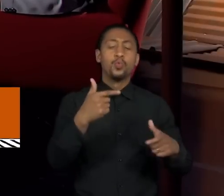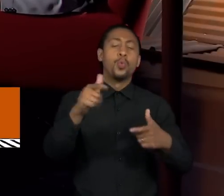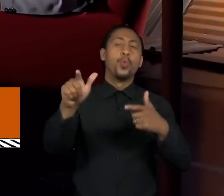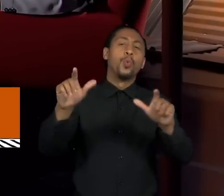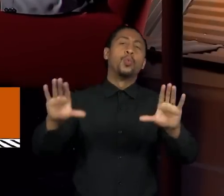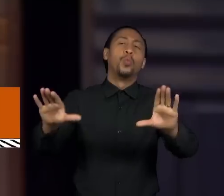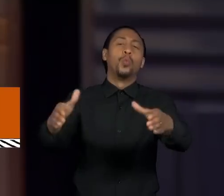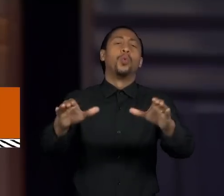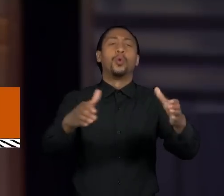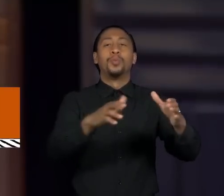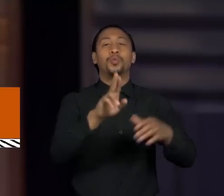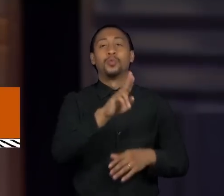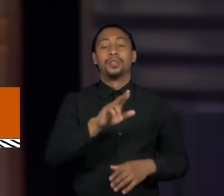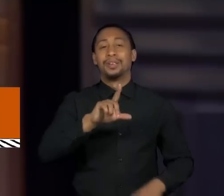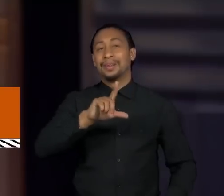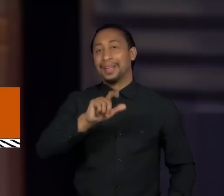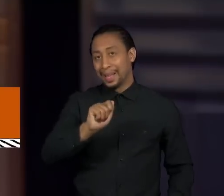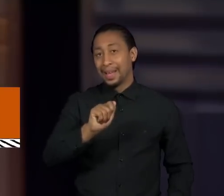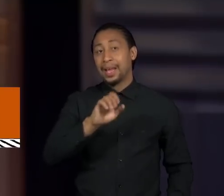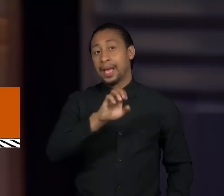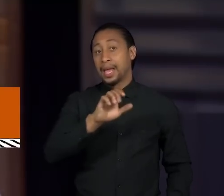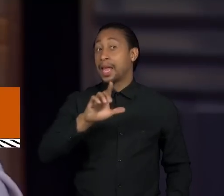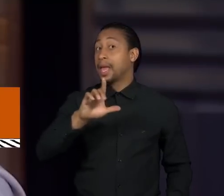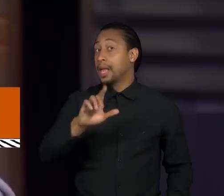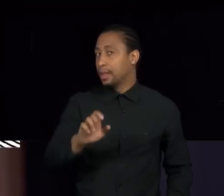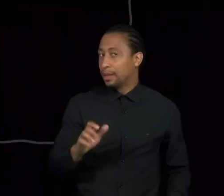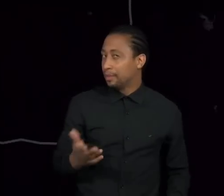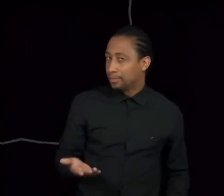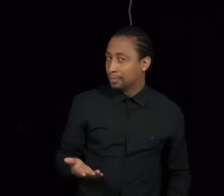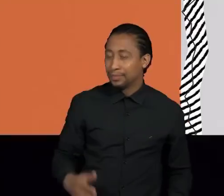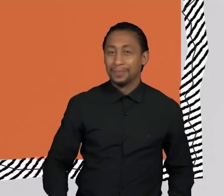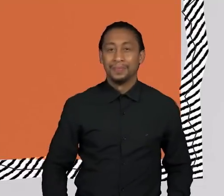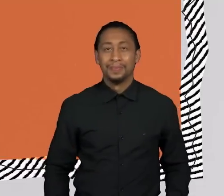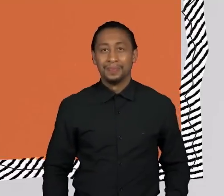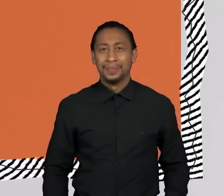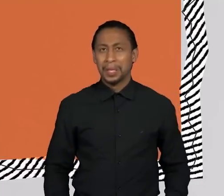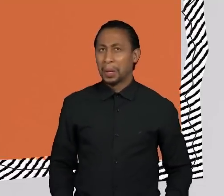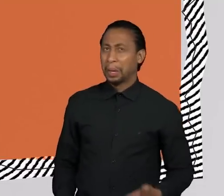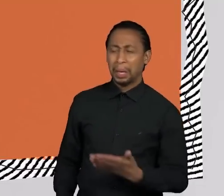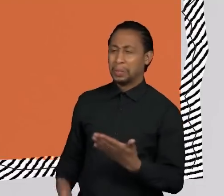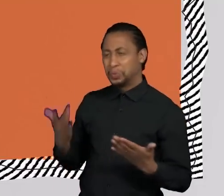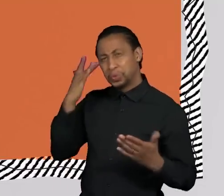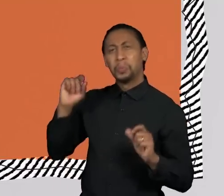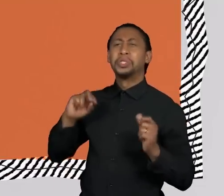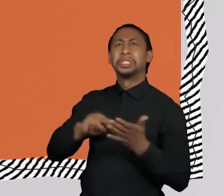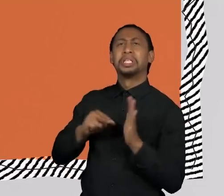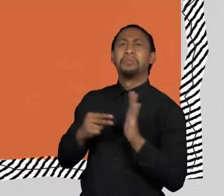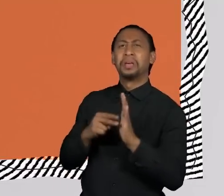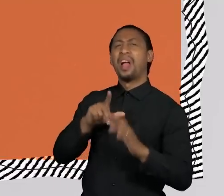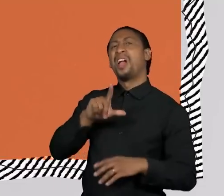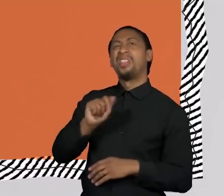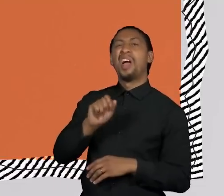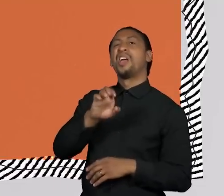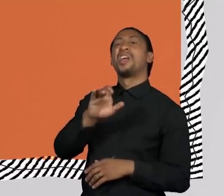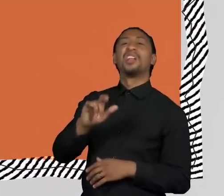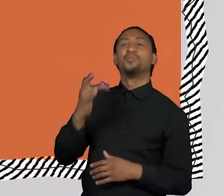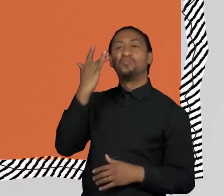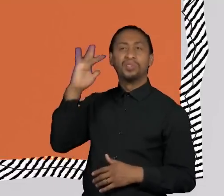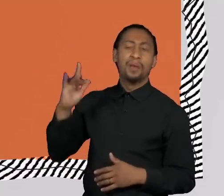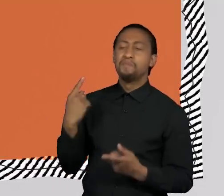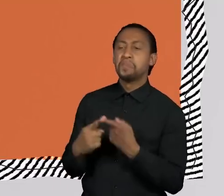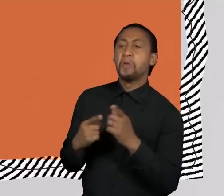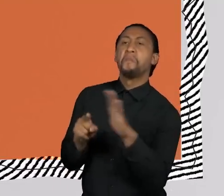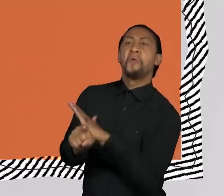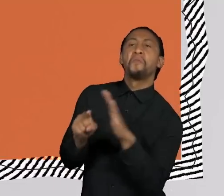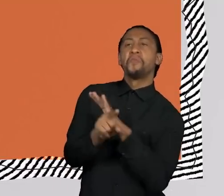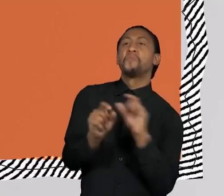aí usando lá ele de forma leviana? Lá ele sabe nem o que é lá ele. Sabe o que é, ele sabe, fica perguntando o que